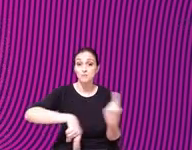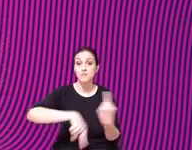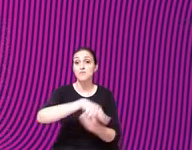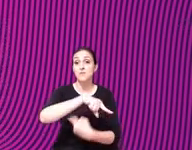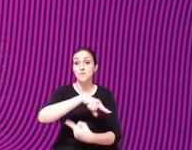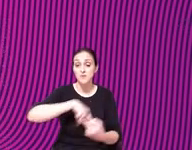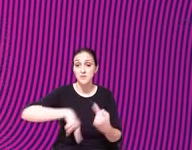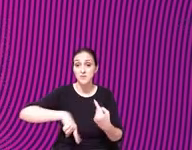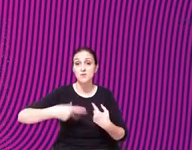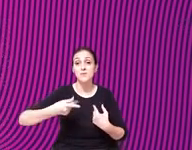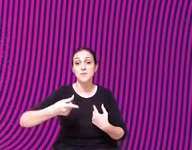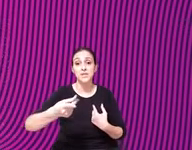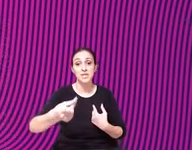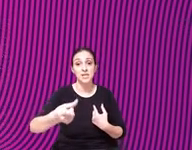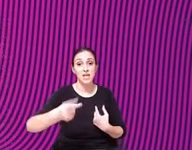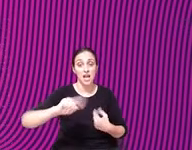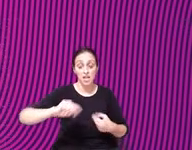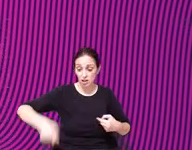Já teve catéter,